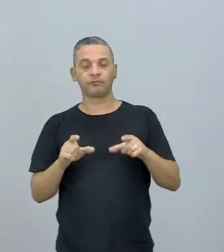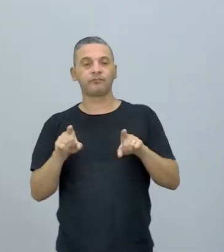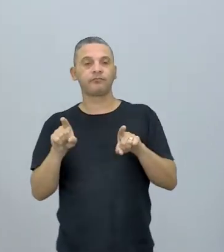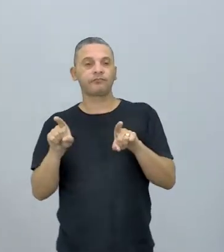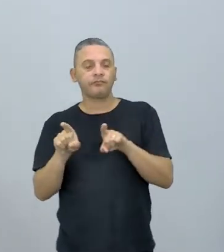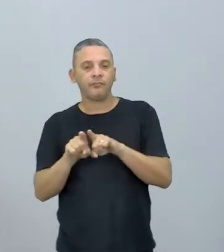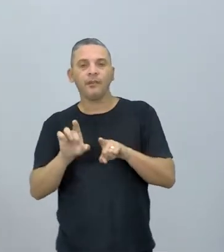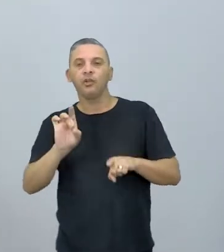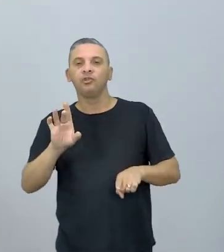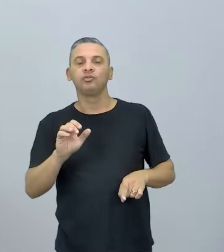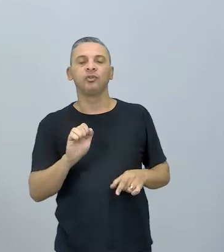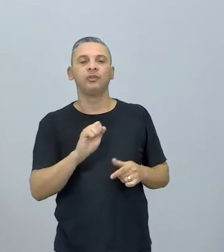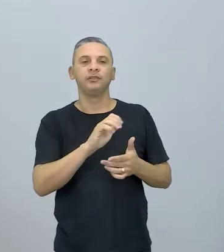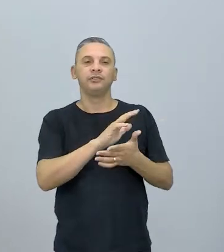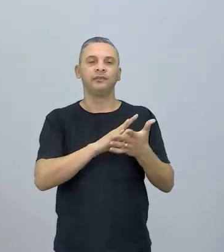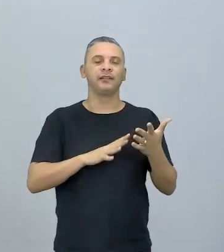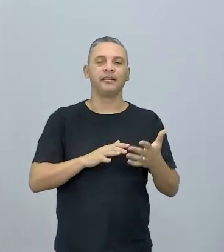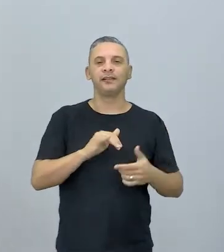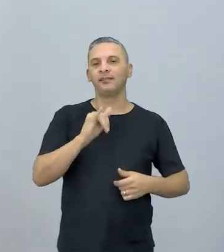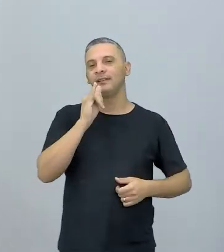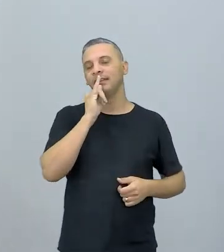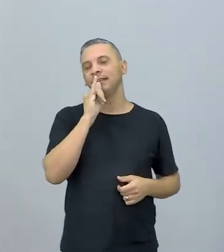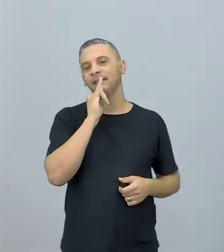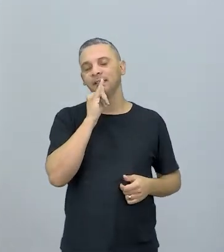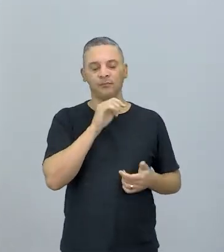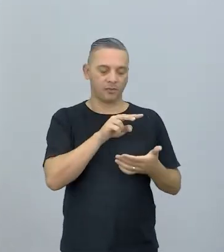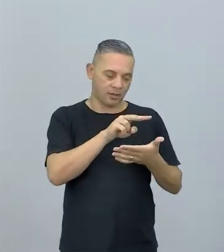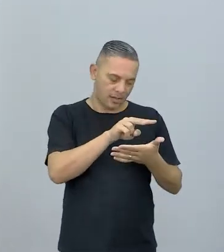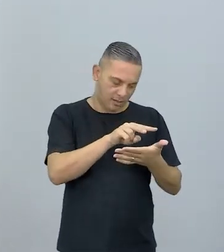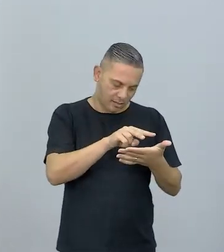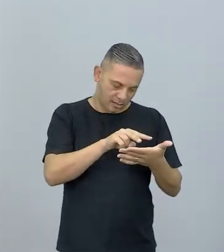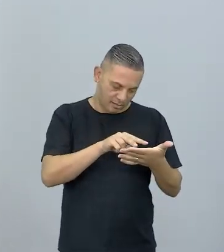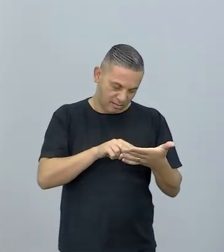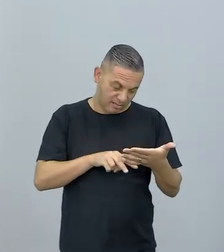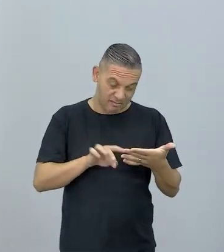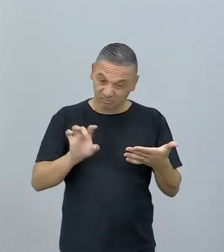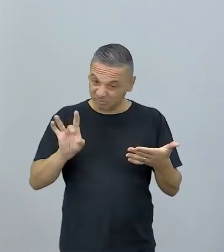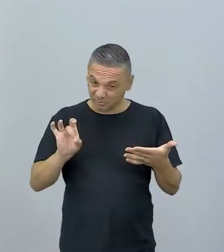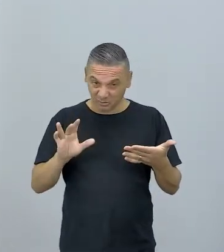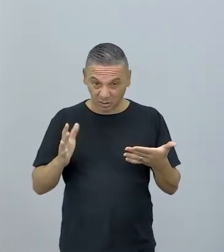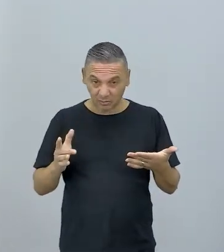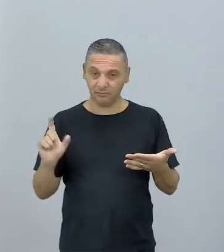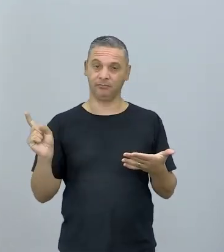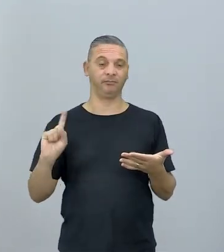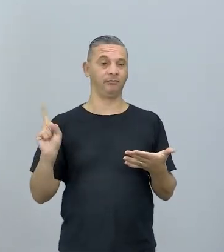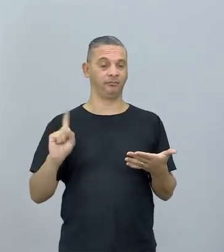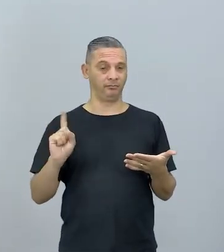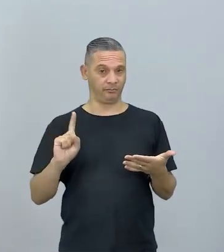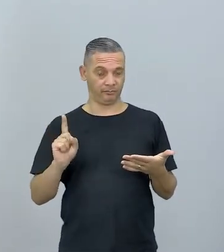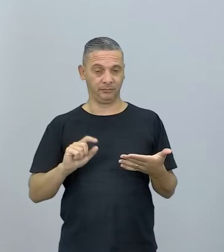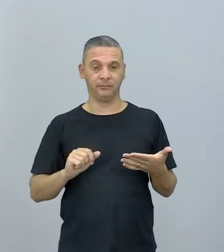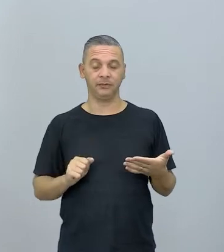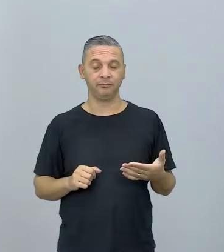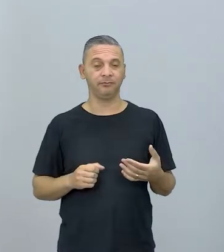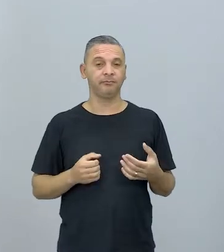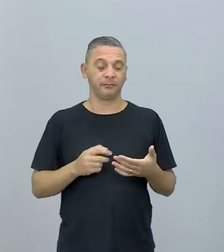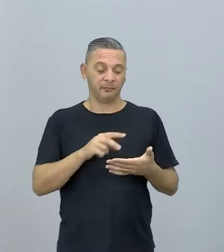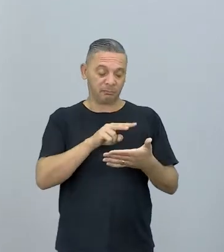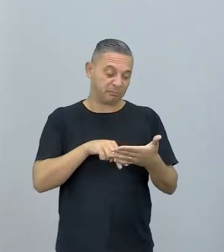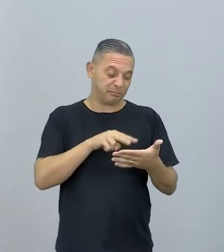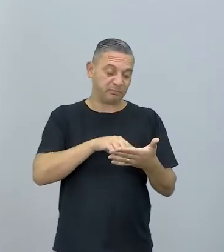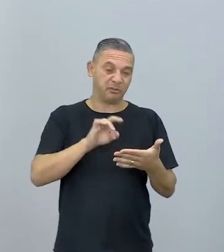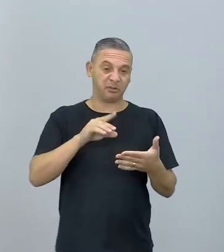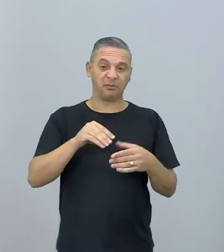uma atividade que a gente vai ler, enfim, um livro, uma informação